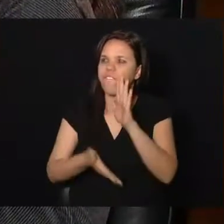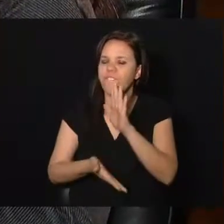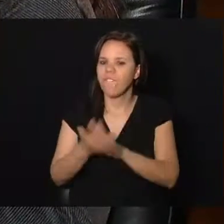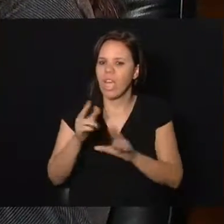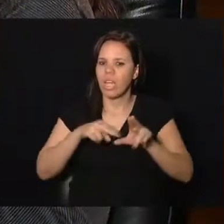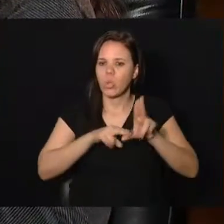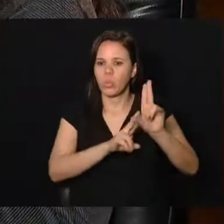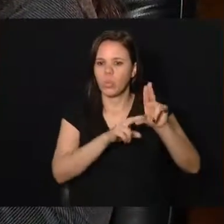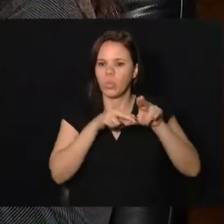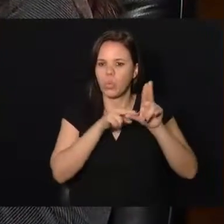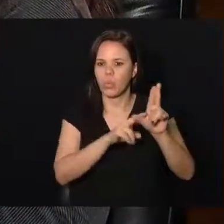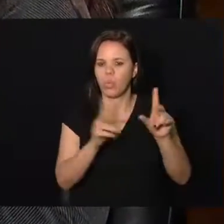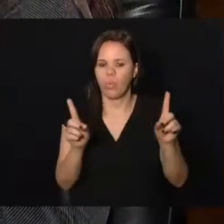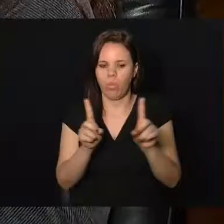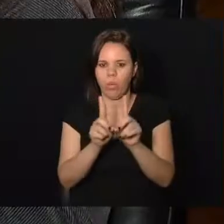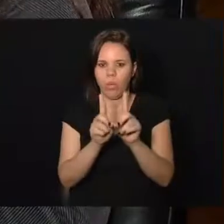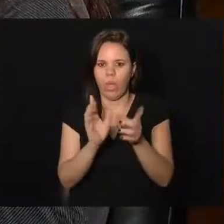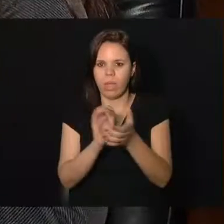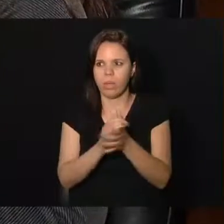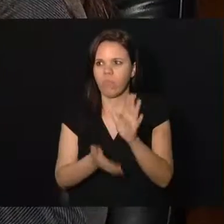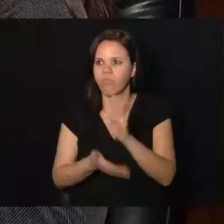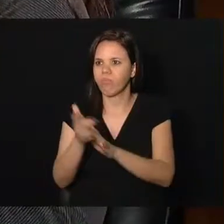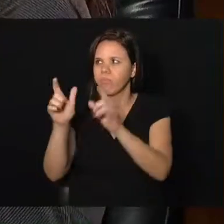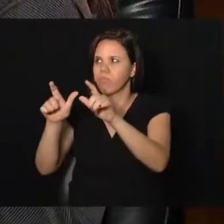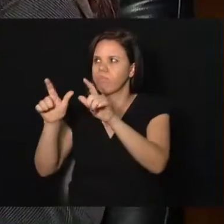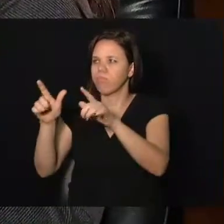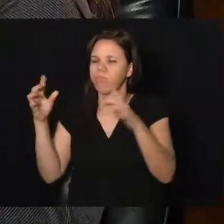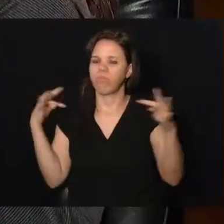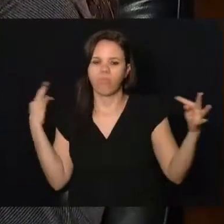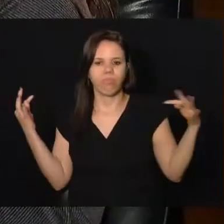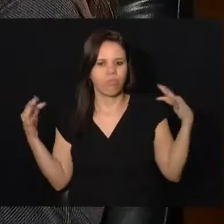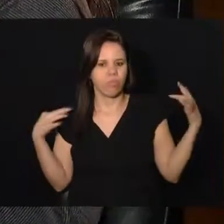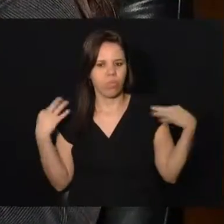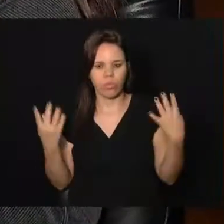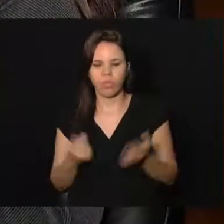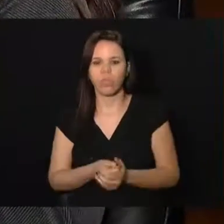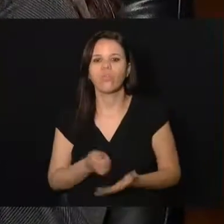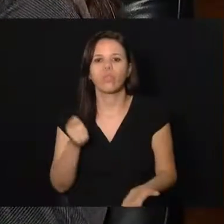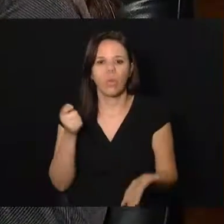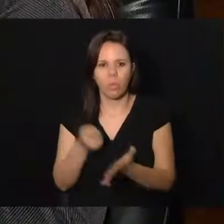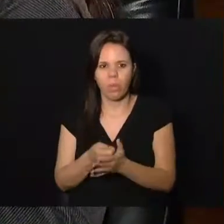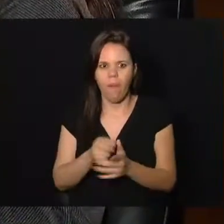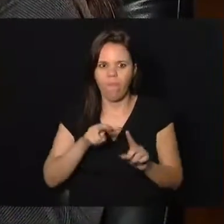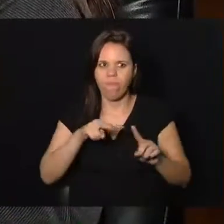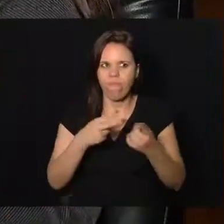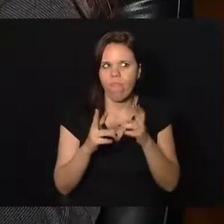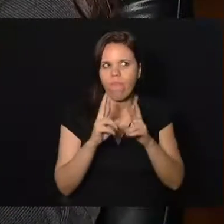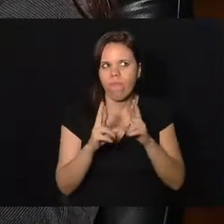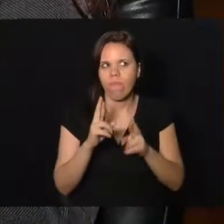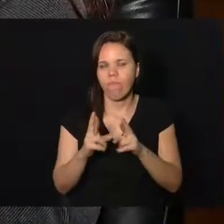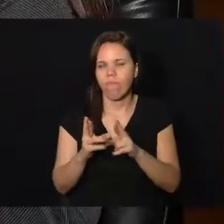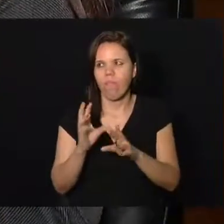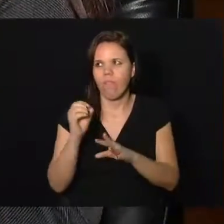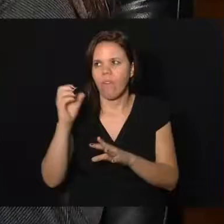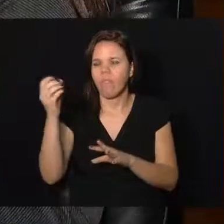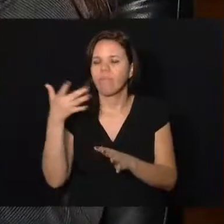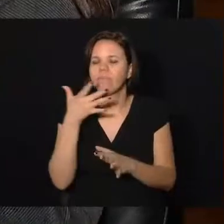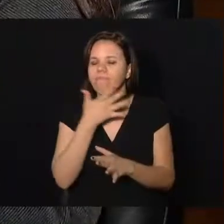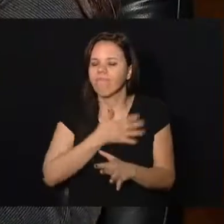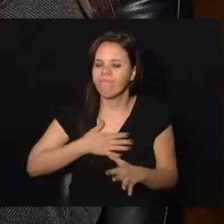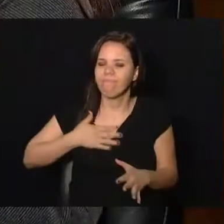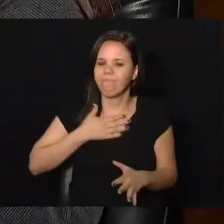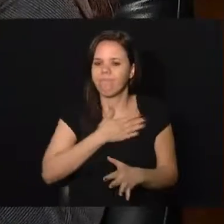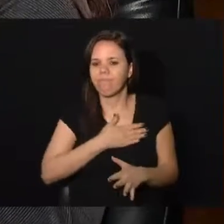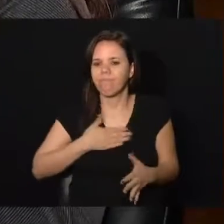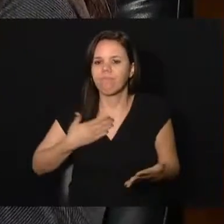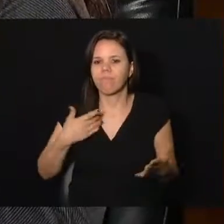só comprando a viagem para ir num determinado ponto turístico. Eu estou comprando a expectativa de que essa viagem seja deliciosa. Eu